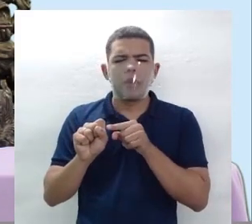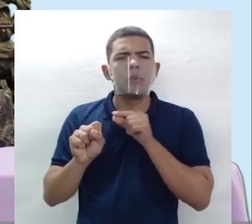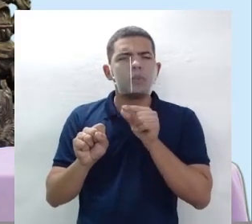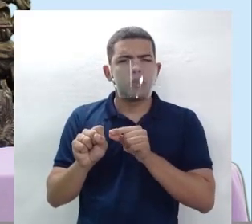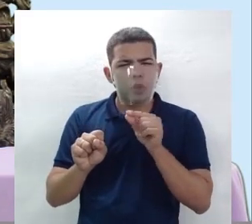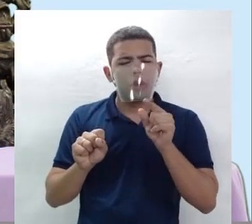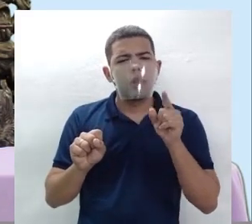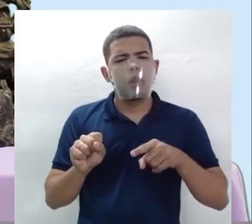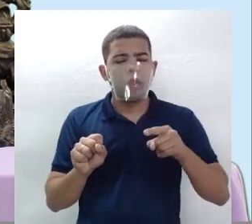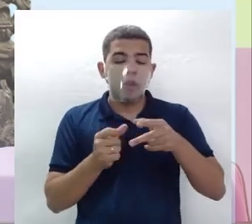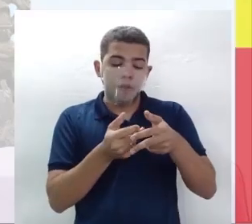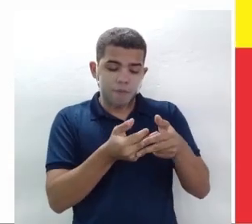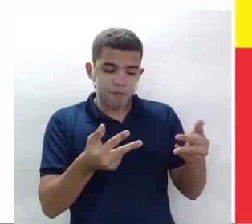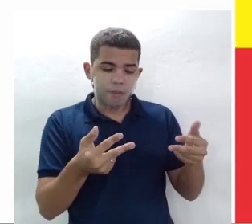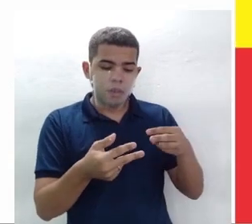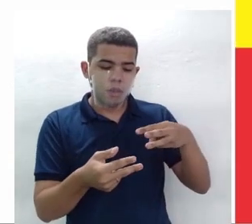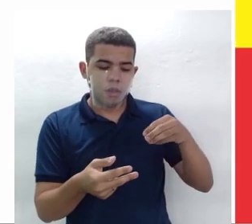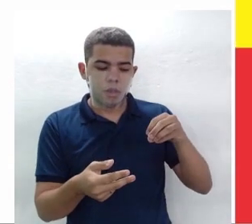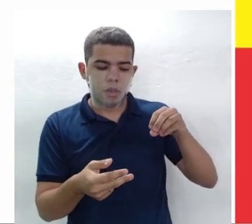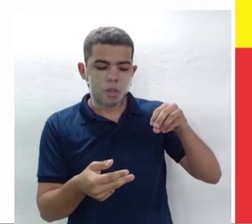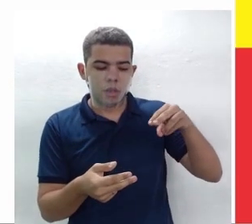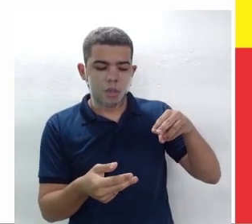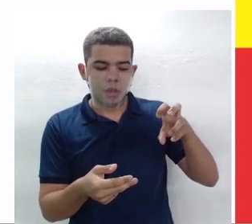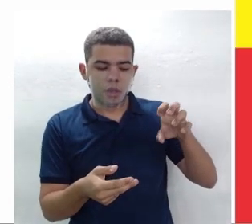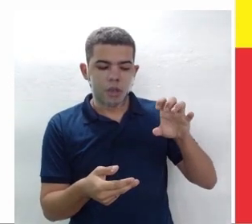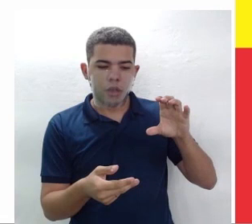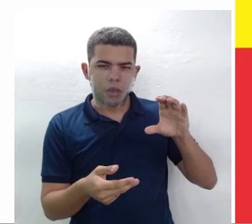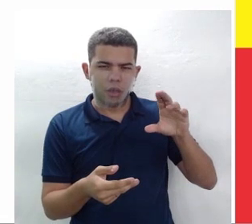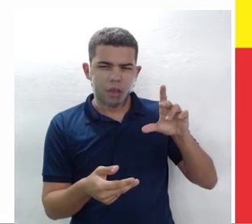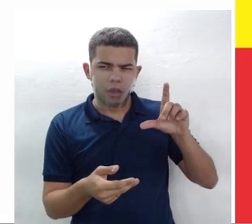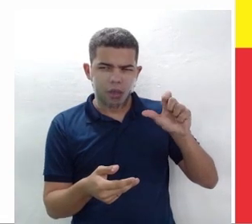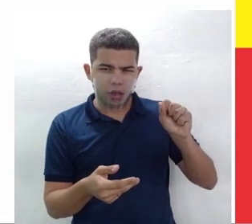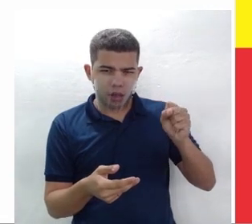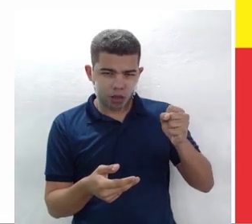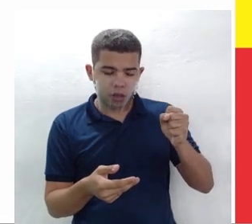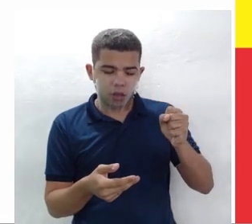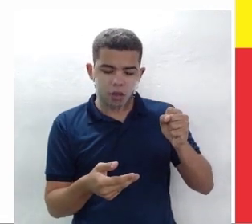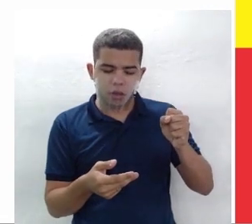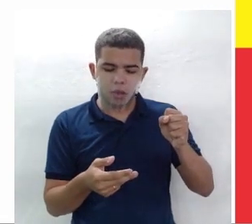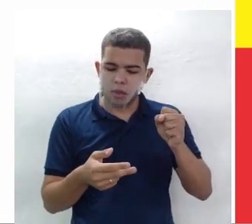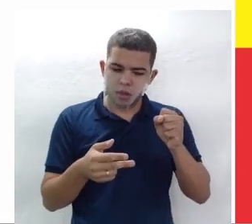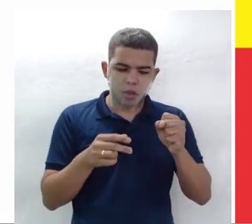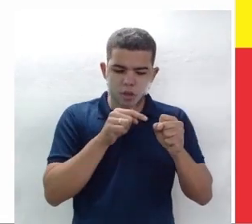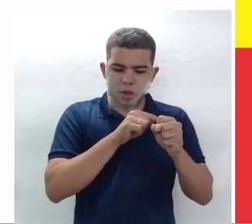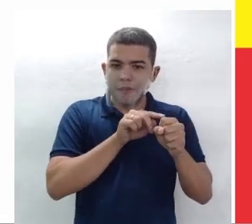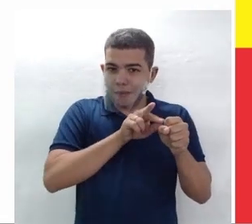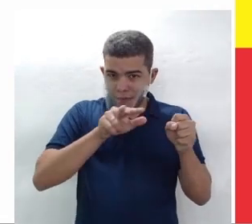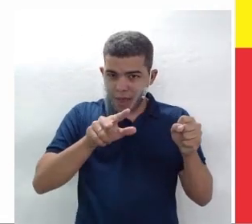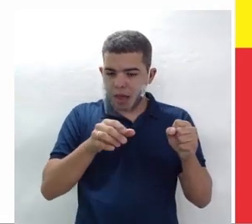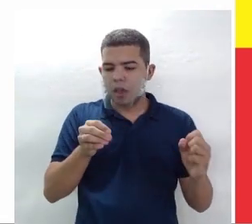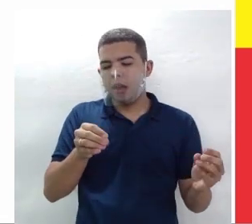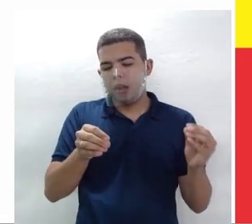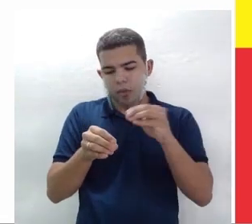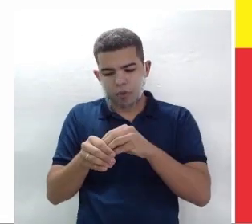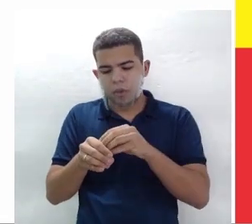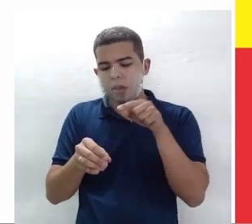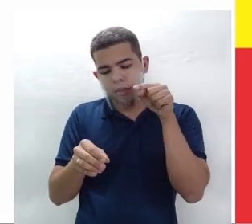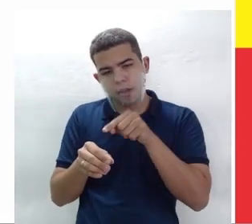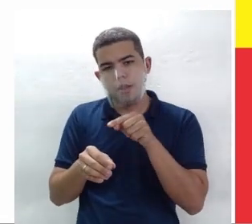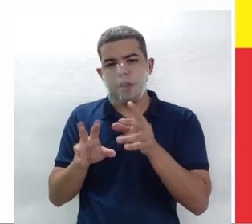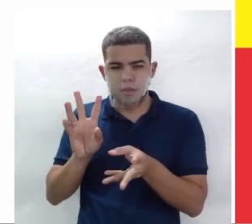o que são moléculas? Moléculas, elas são formadas por 2 ou mais átomos que vão